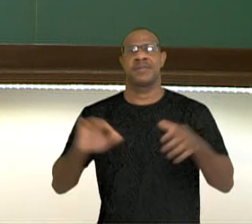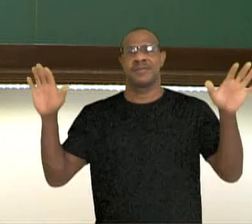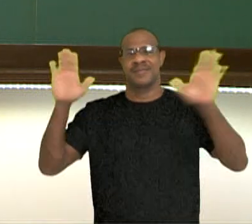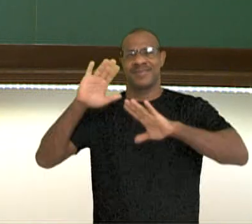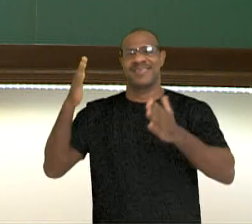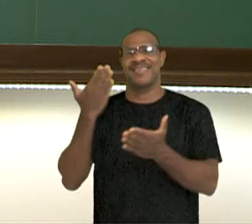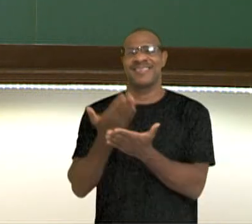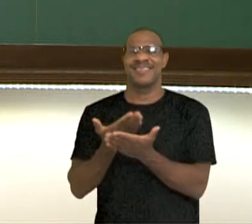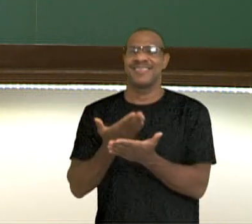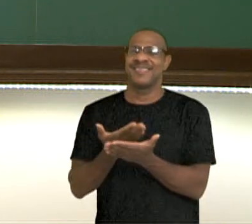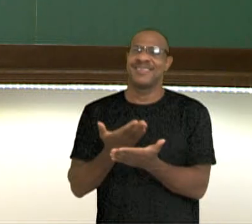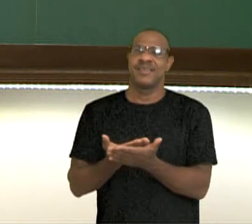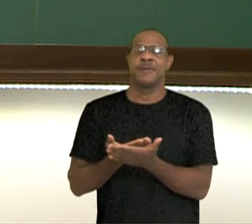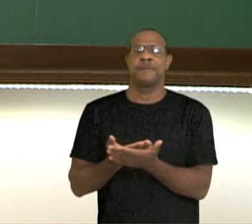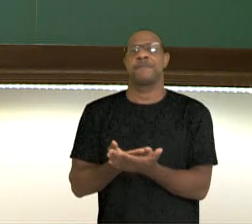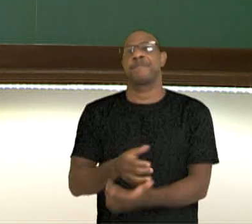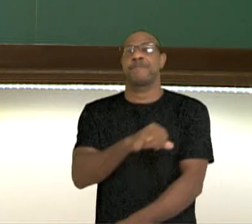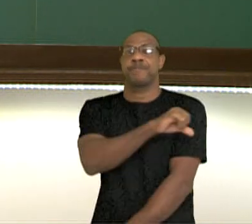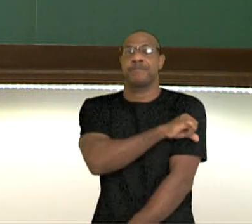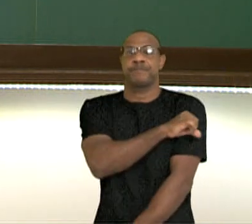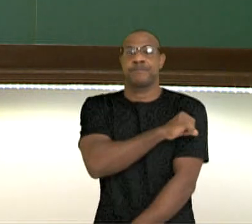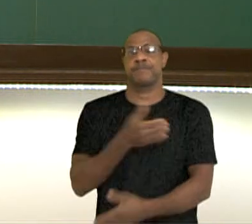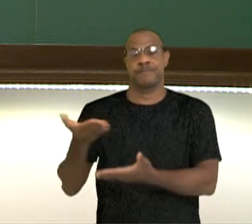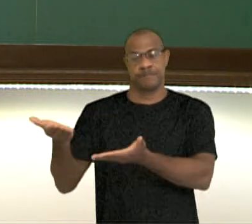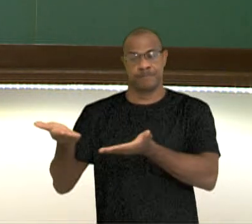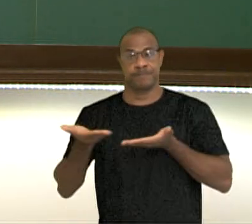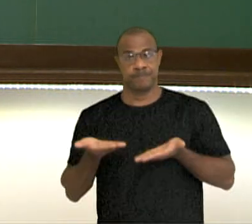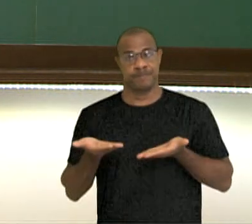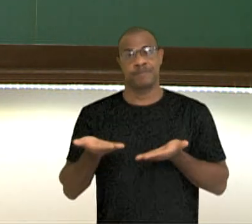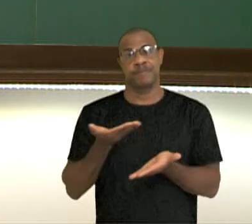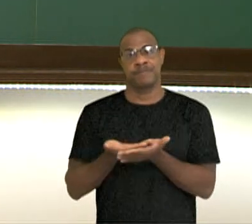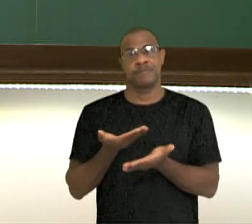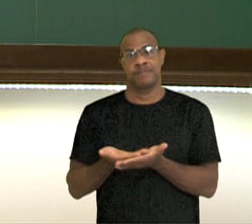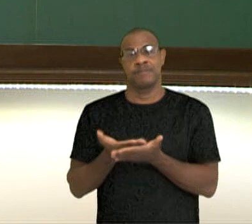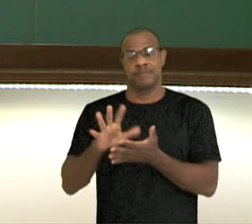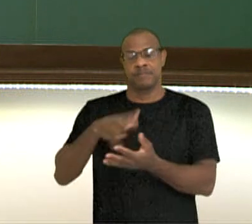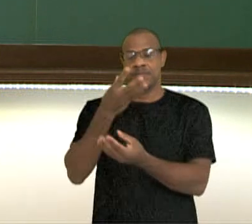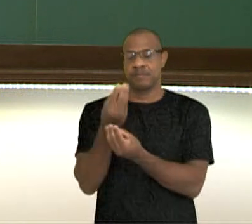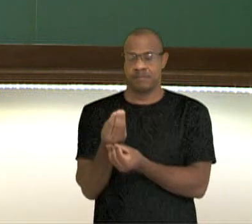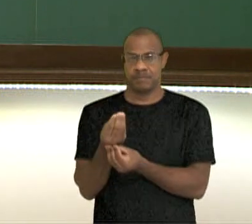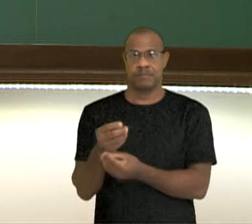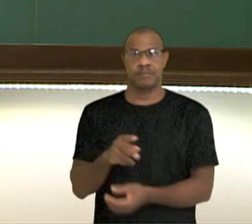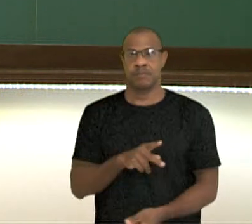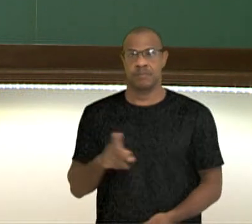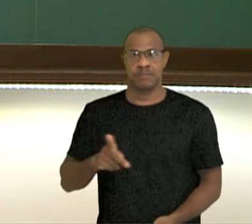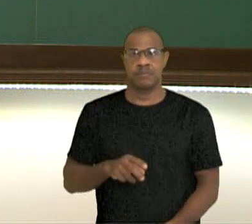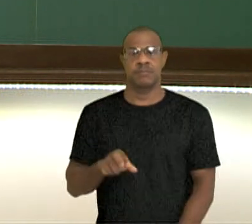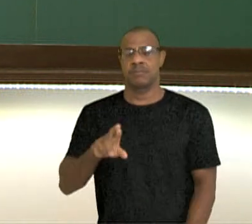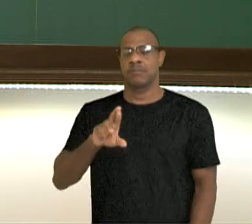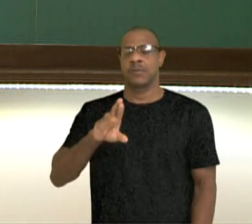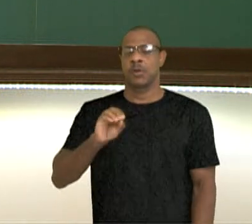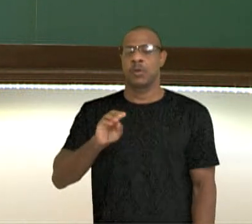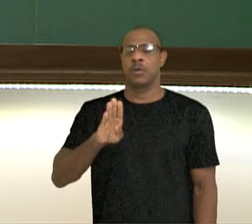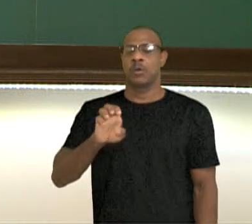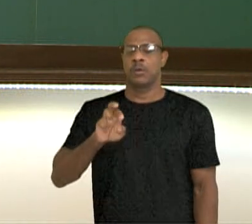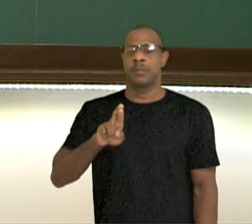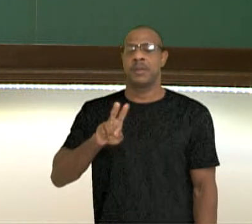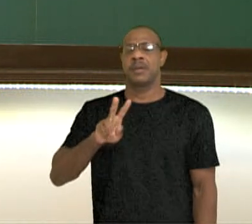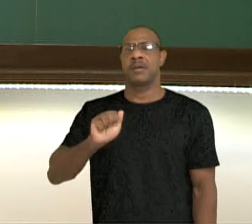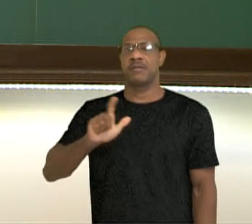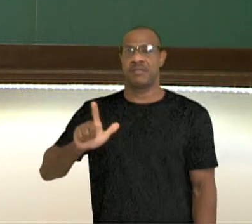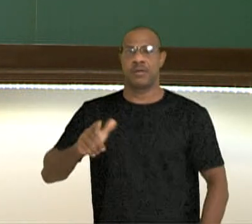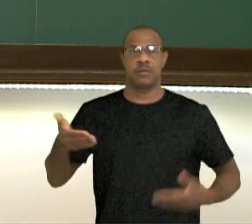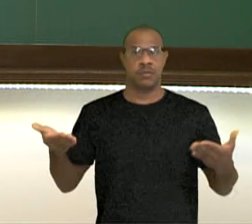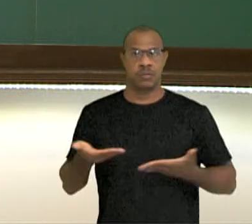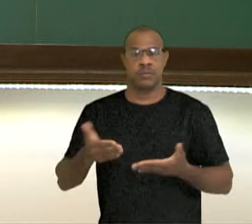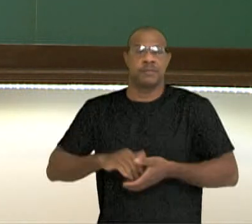Olá, estudantes do nono ano. Sejam bem-vindos a mais uma aula de arte. Eu sou o professor Roberval Carvalho e nesta aula nós